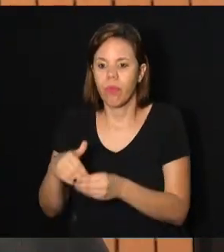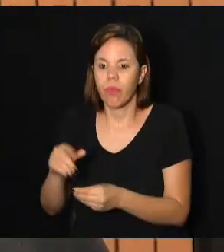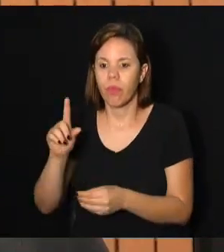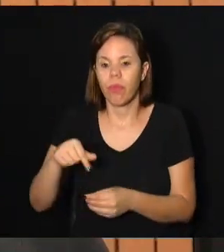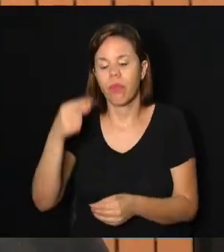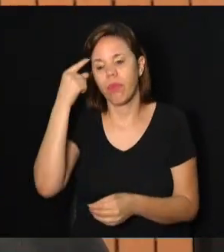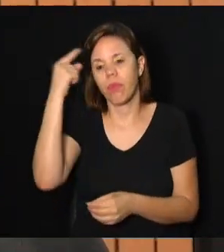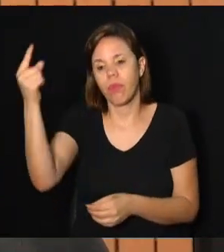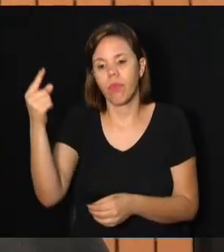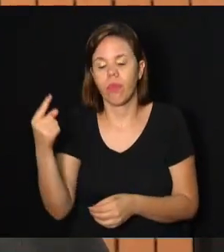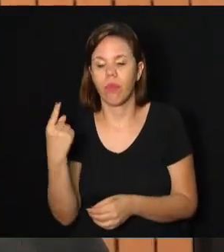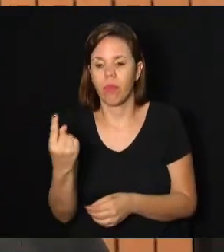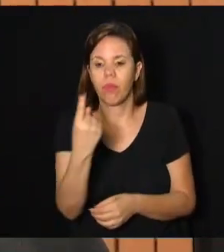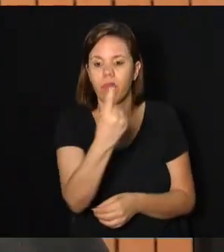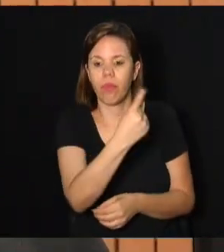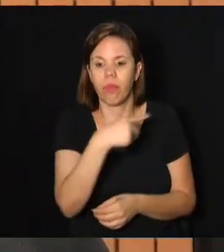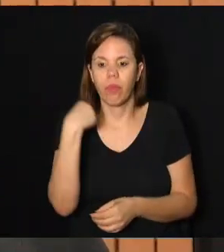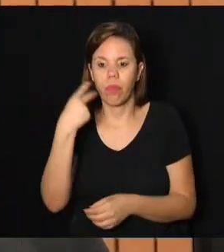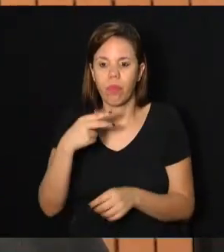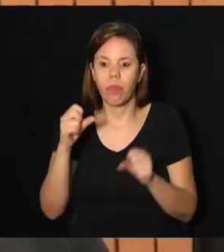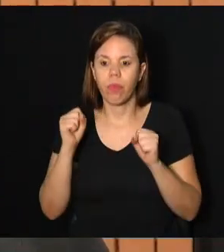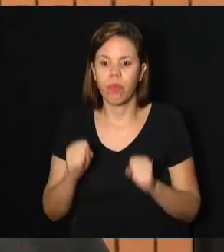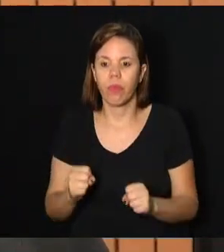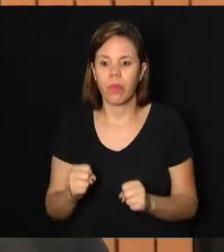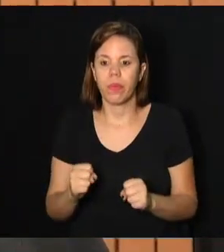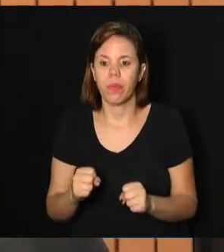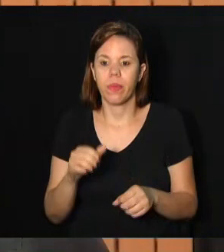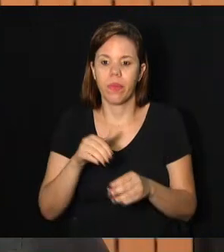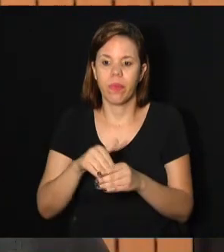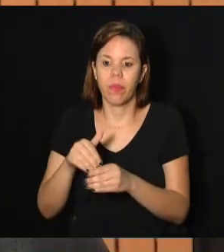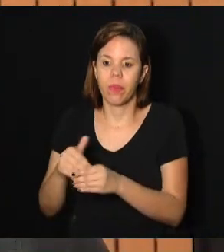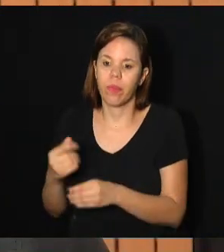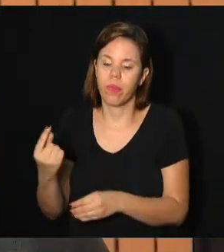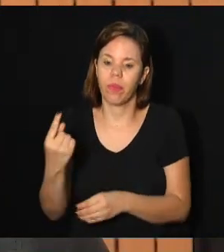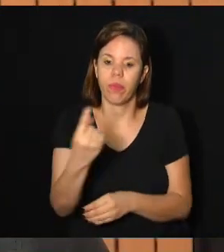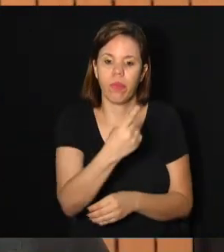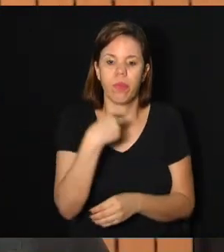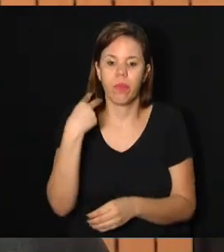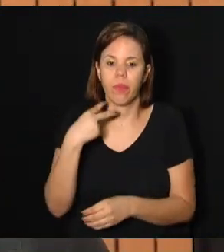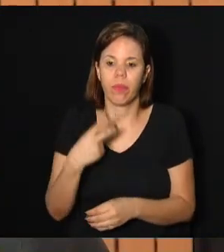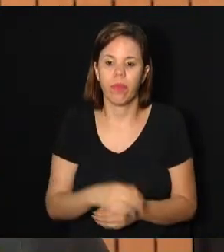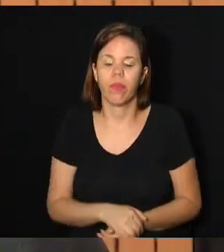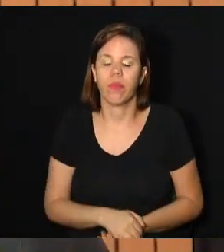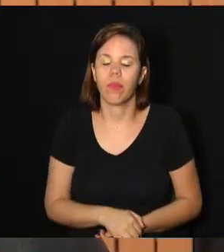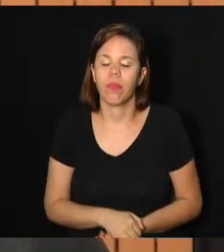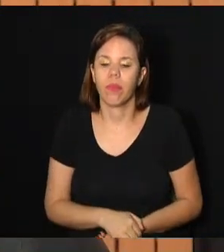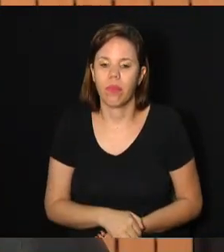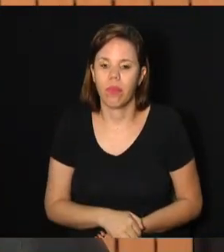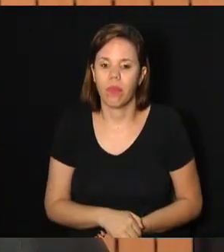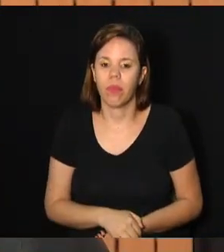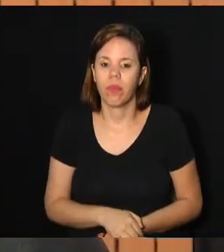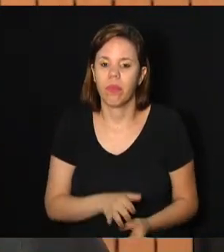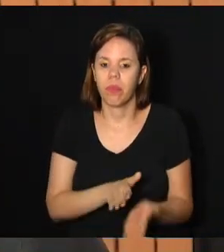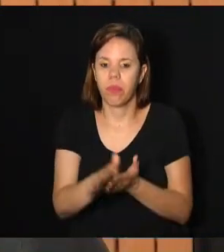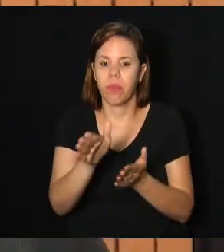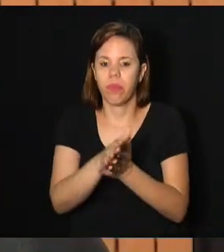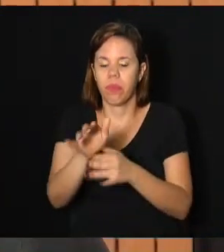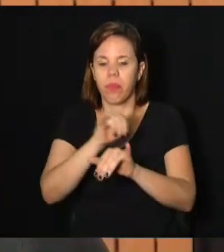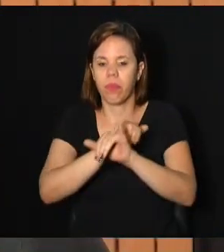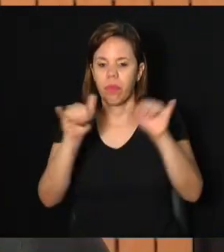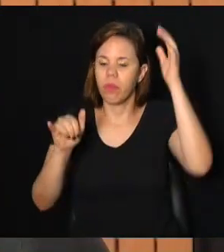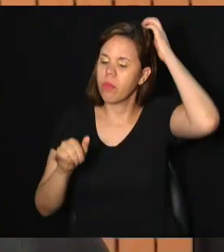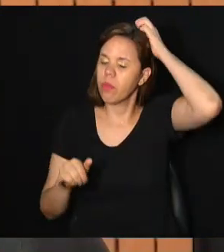é a ideia é que cada vereador o voto de cada vereador seja publicizado.